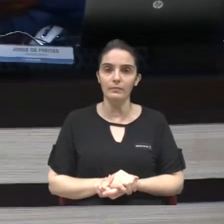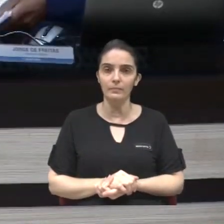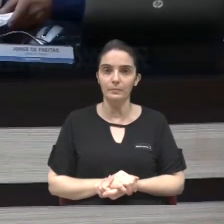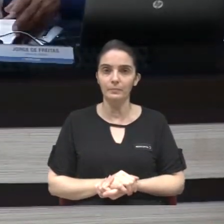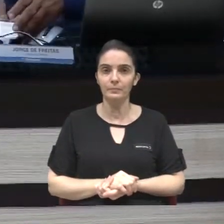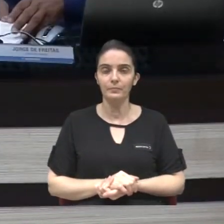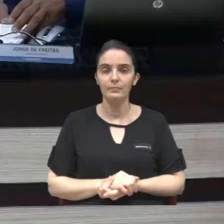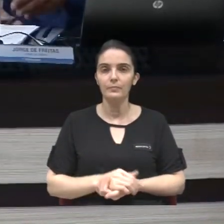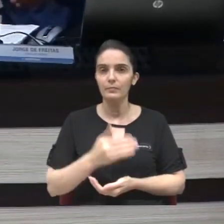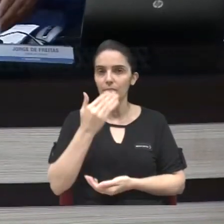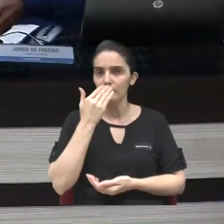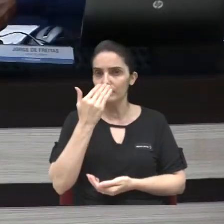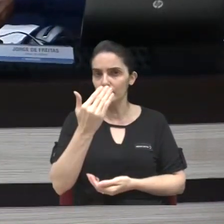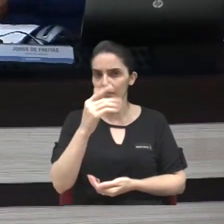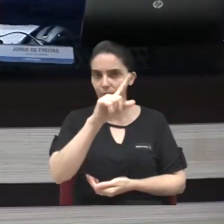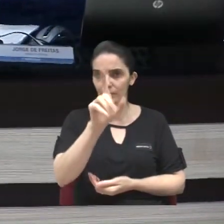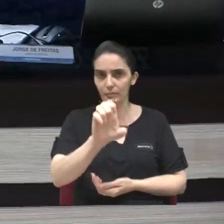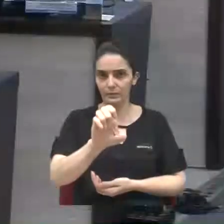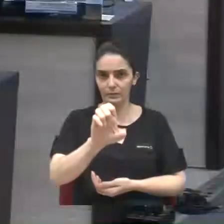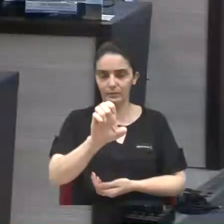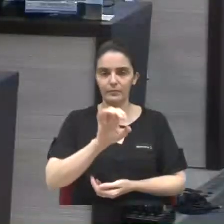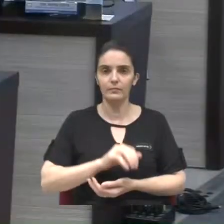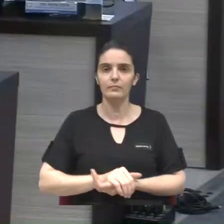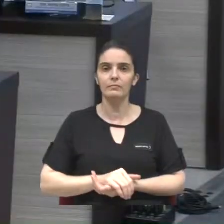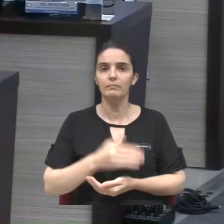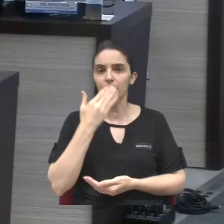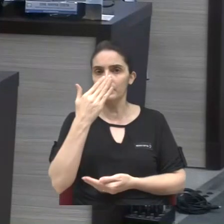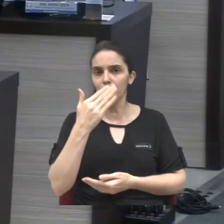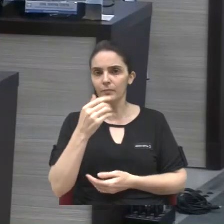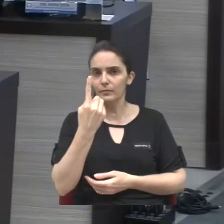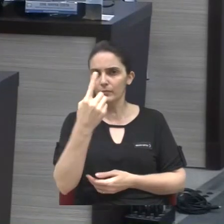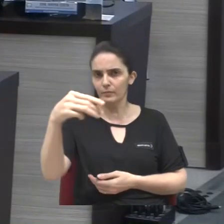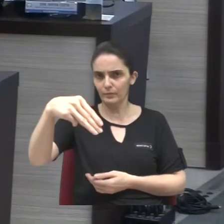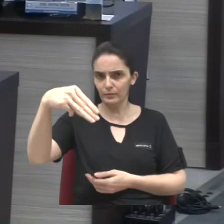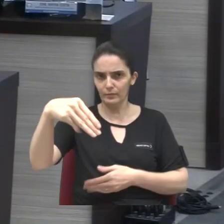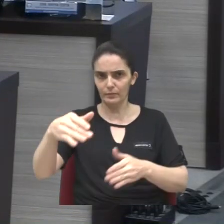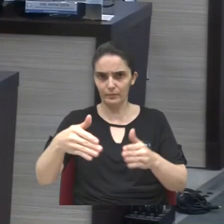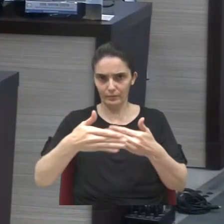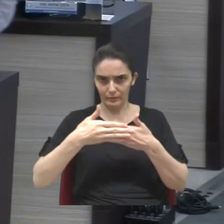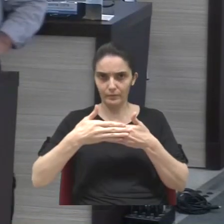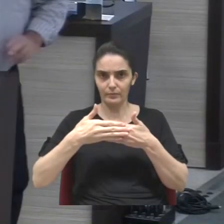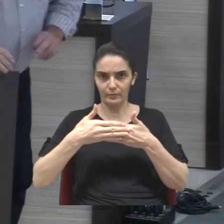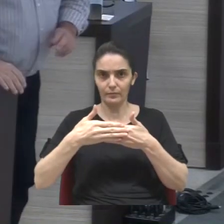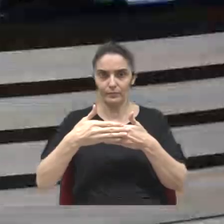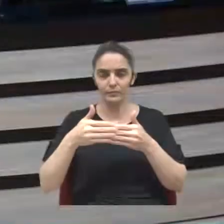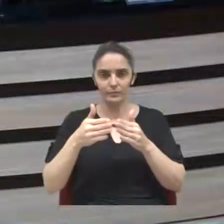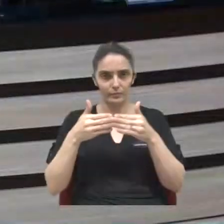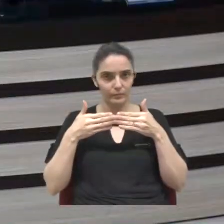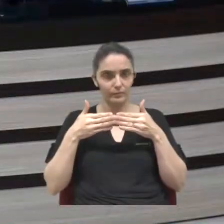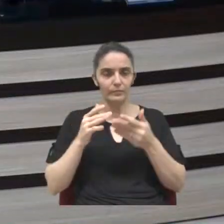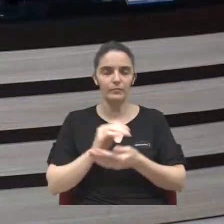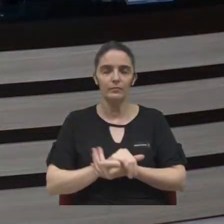ordem do vereador Zé da Eu Mix. peço suspensão por 1 minuto, senhor presidente. Os trabalhos estão suspensos por 1 minuto.